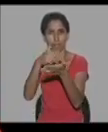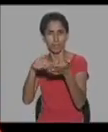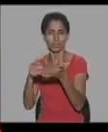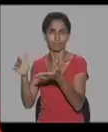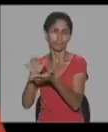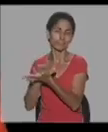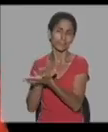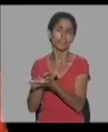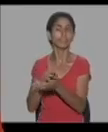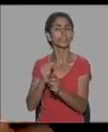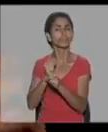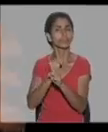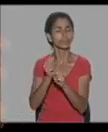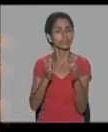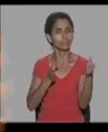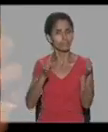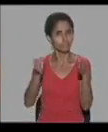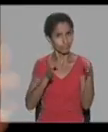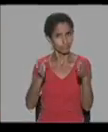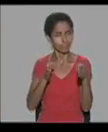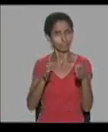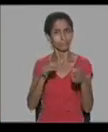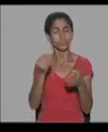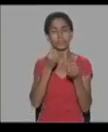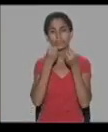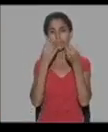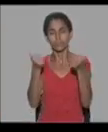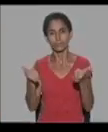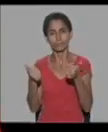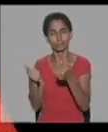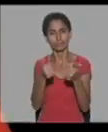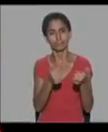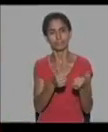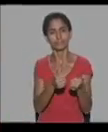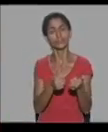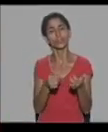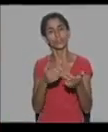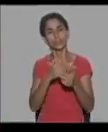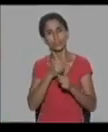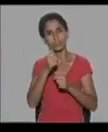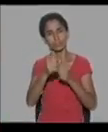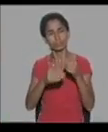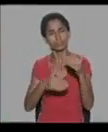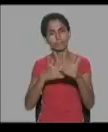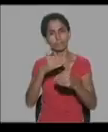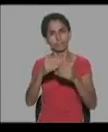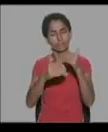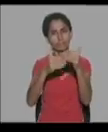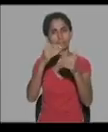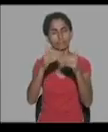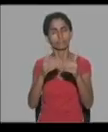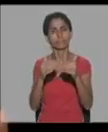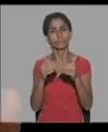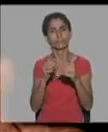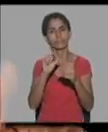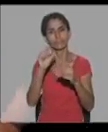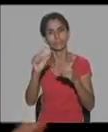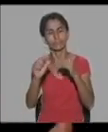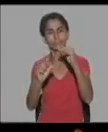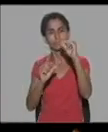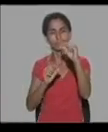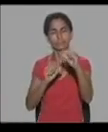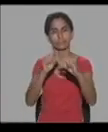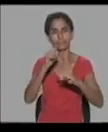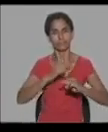muito interessante e que a gente começou a desenhar, construir